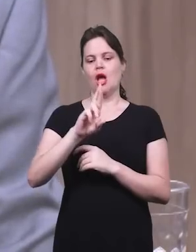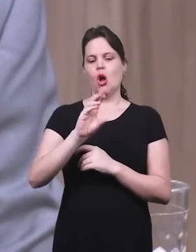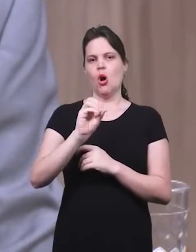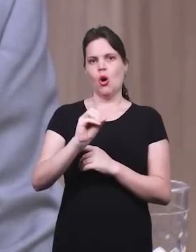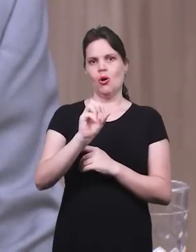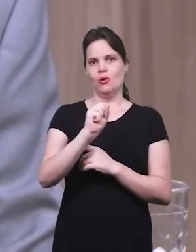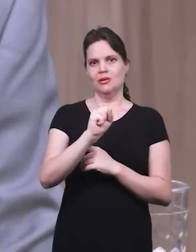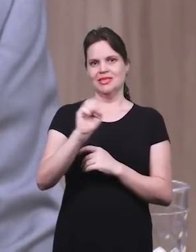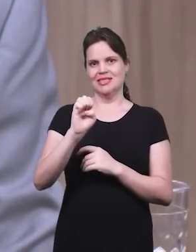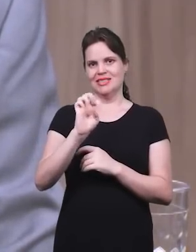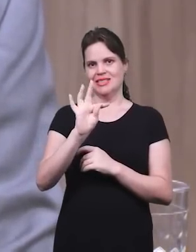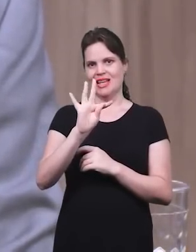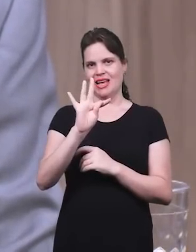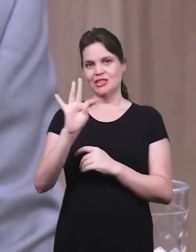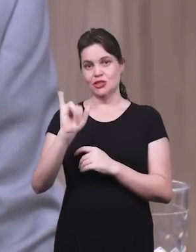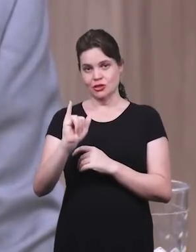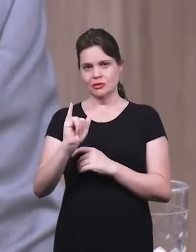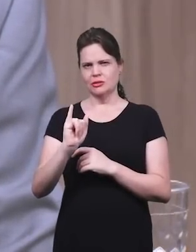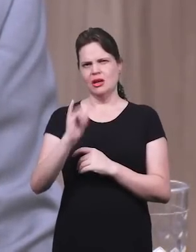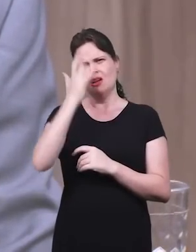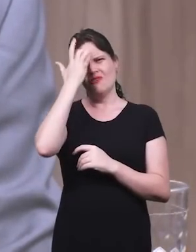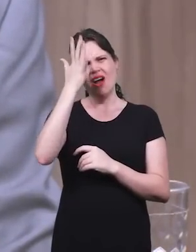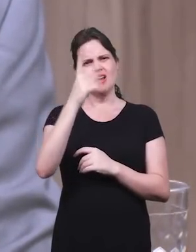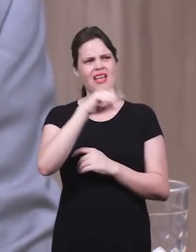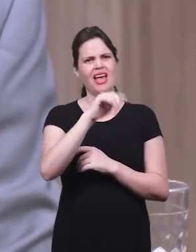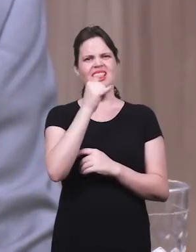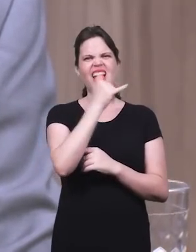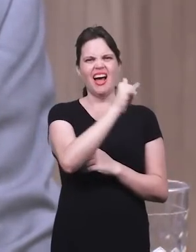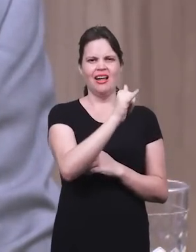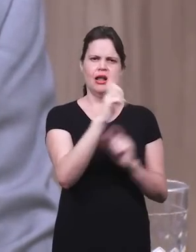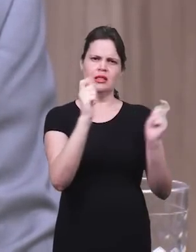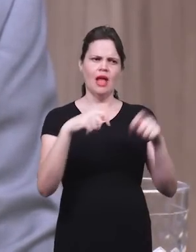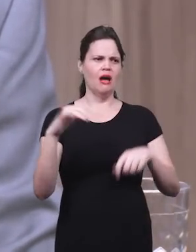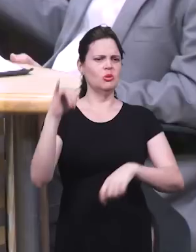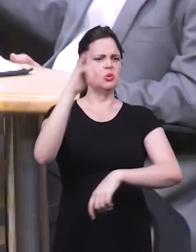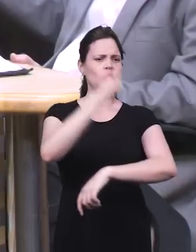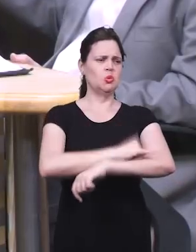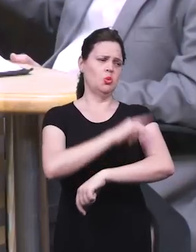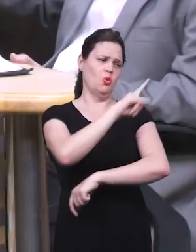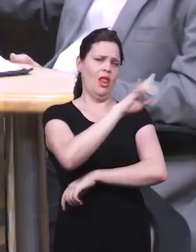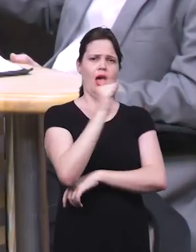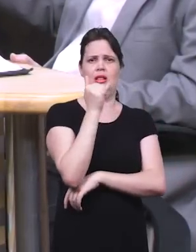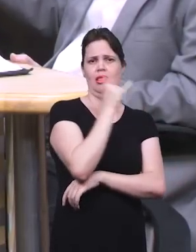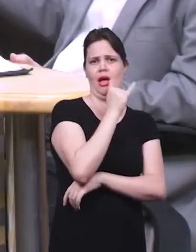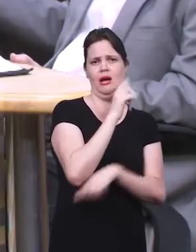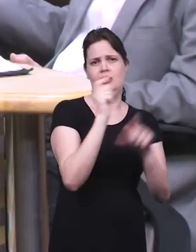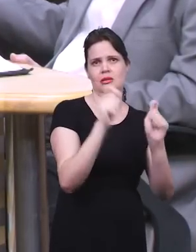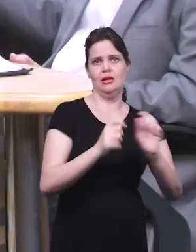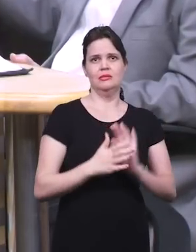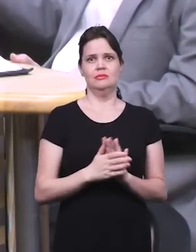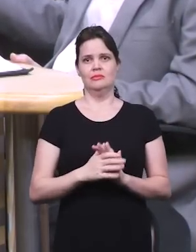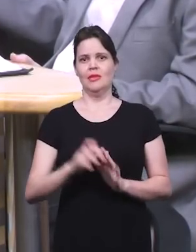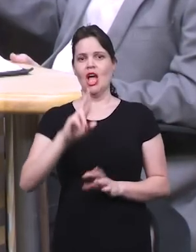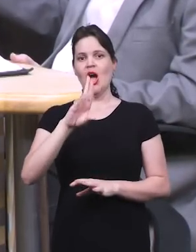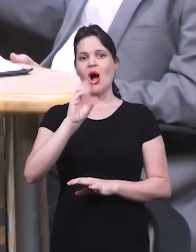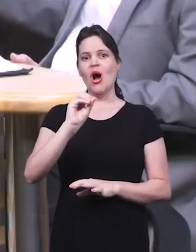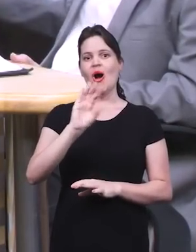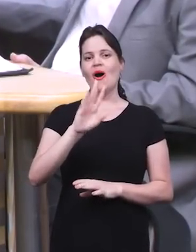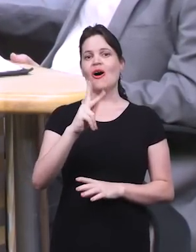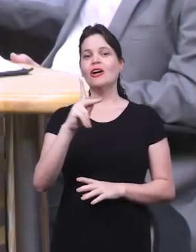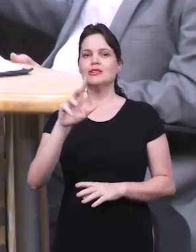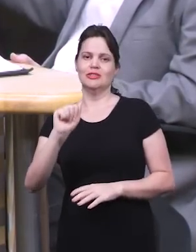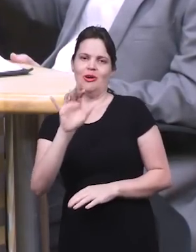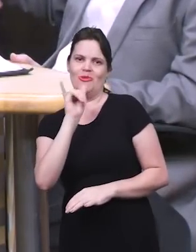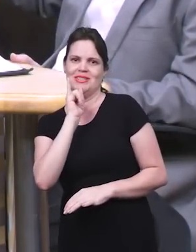italiano, europeu. Nós temos os Almeidas, nós temos os Rocha. Rocha deve ser cristão novo, né? As pessoas Nós somos brasileiros